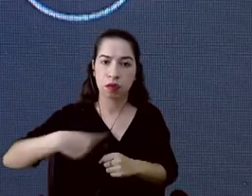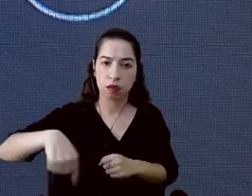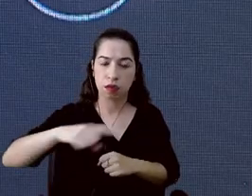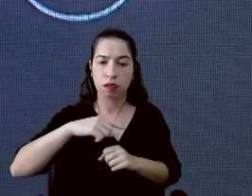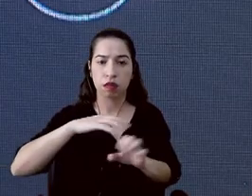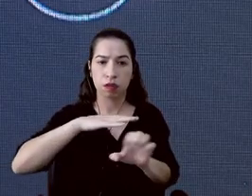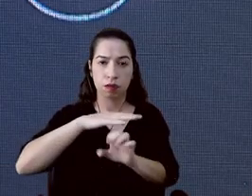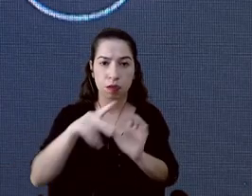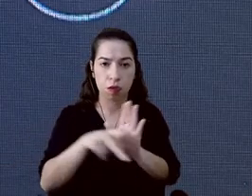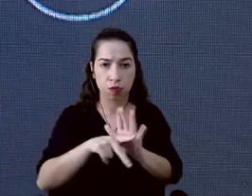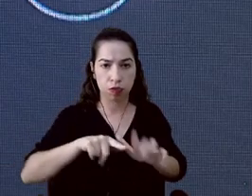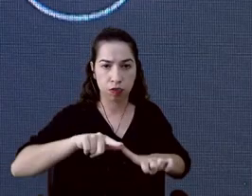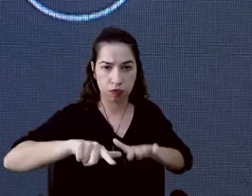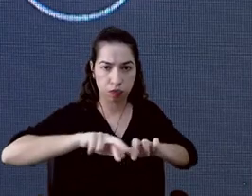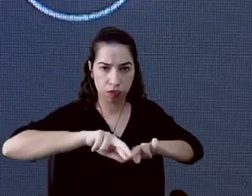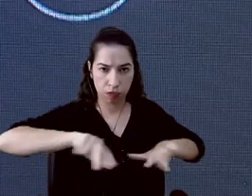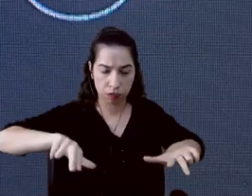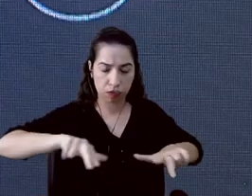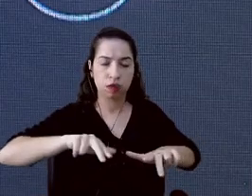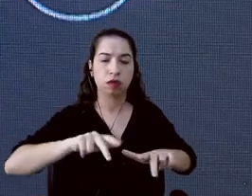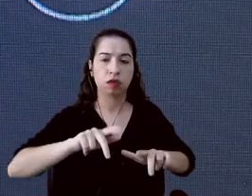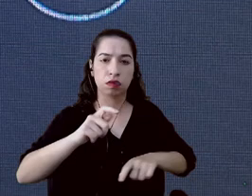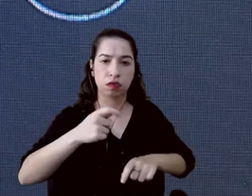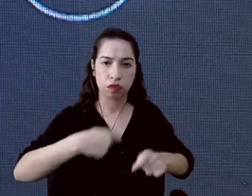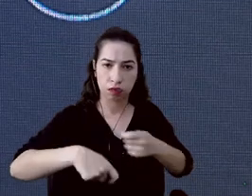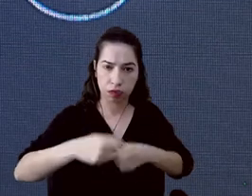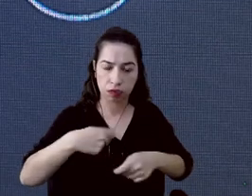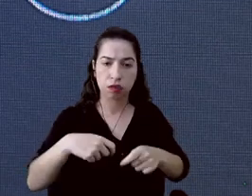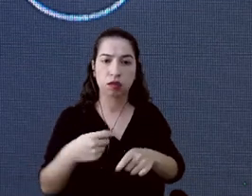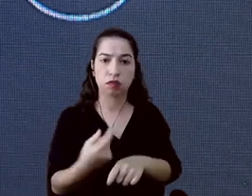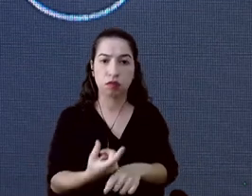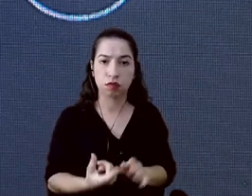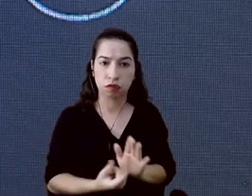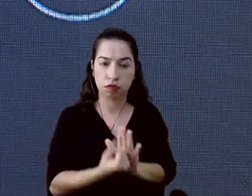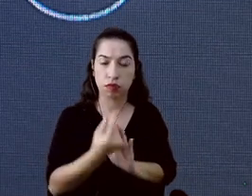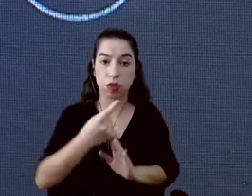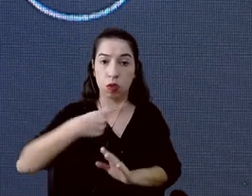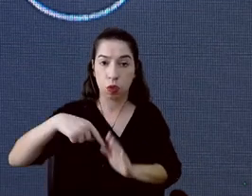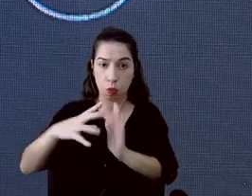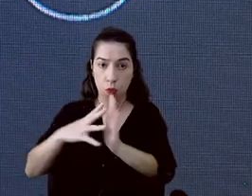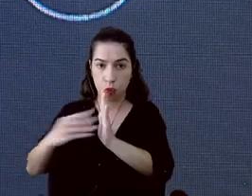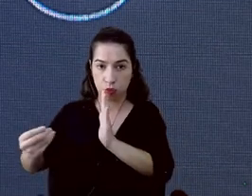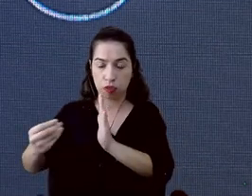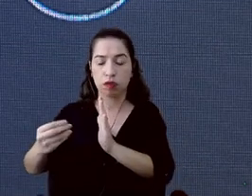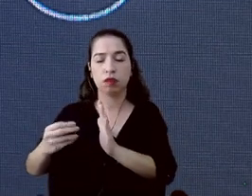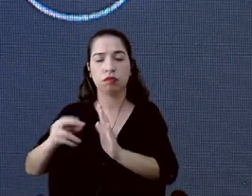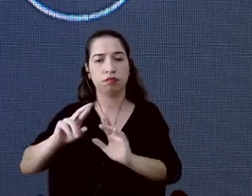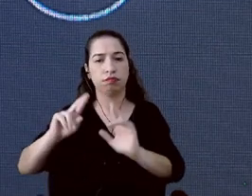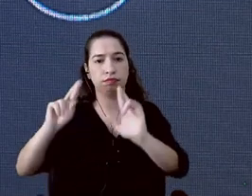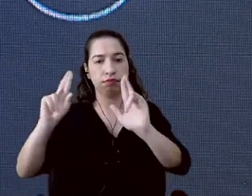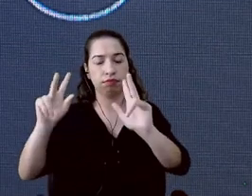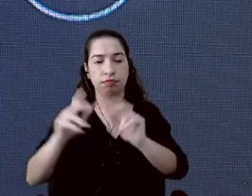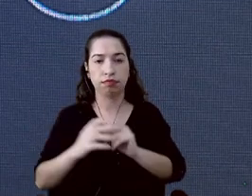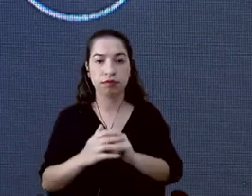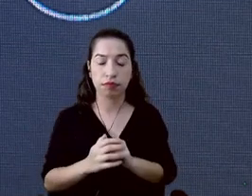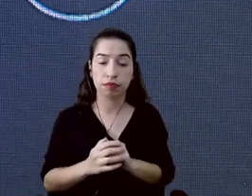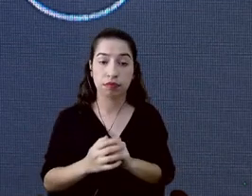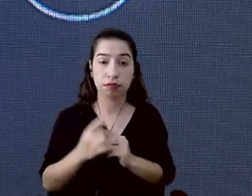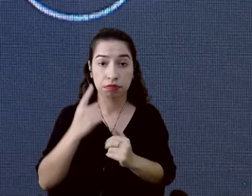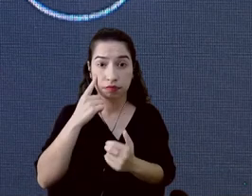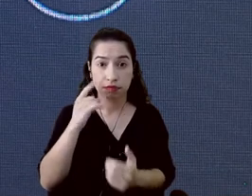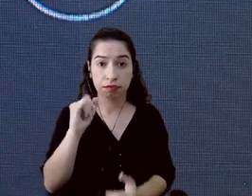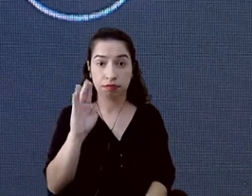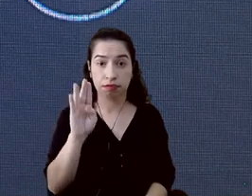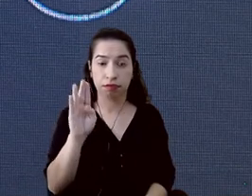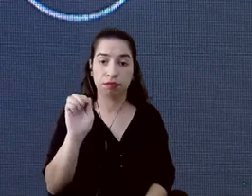financeiros também o nosso modelo de negócio é um diferencial então uma forma de olhar e bem que assim nós somos